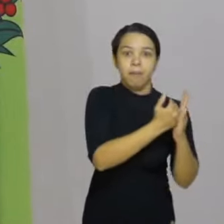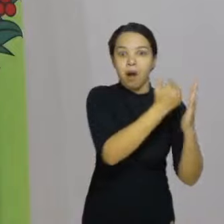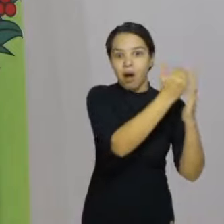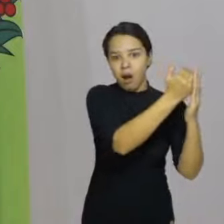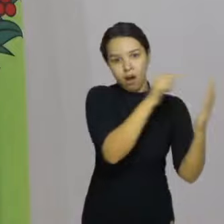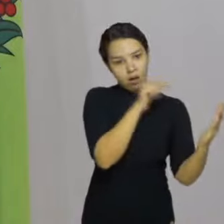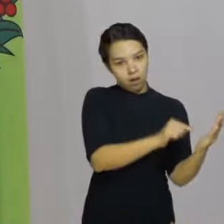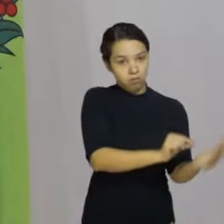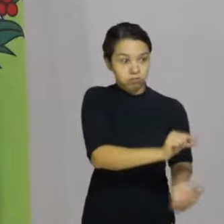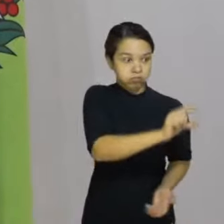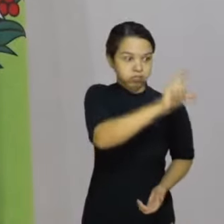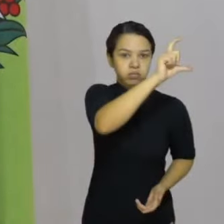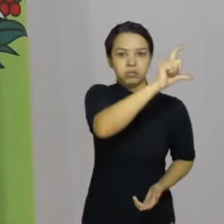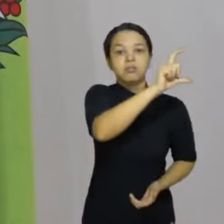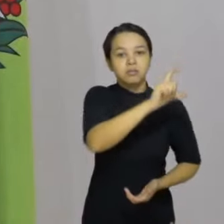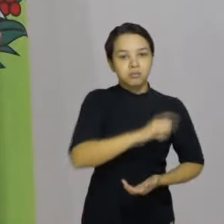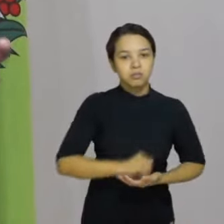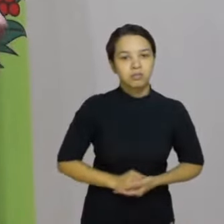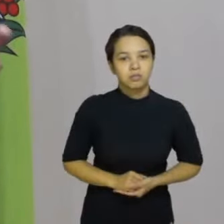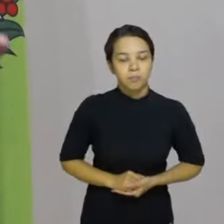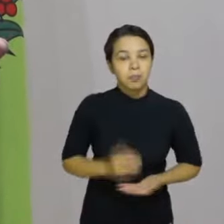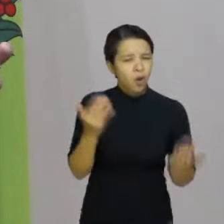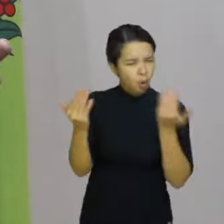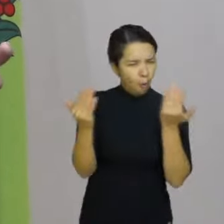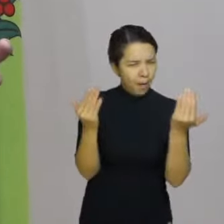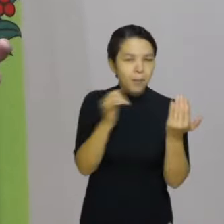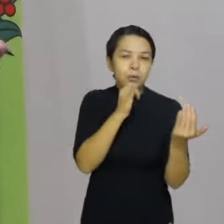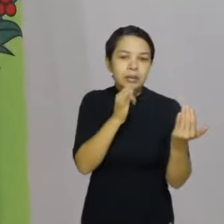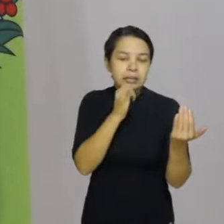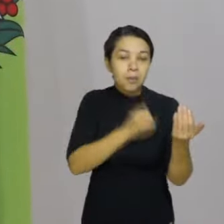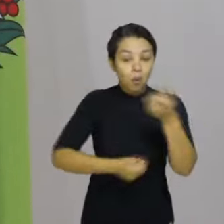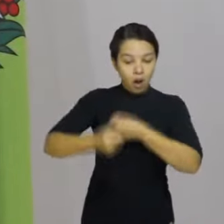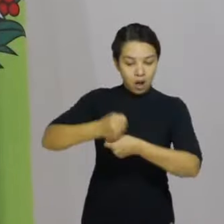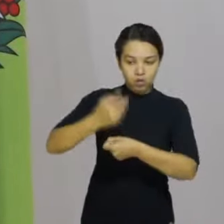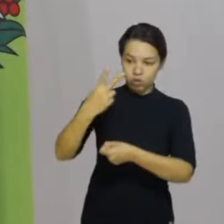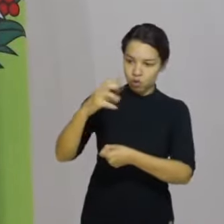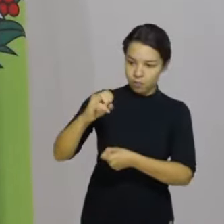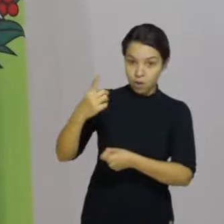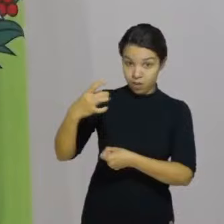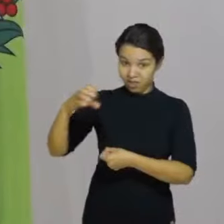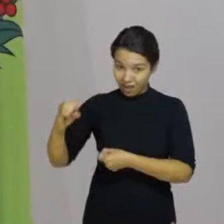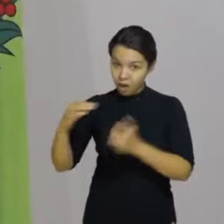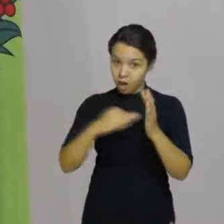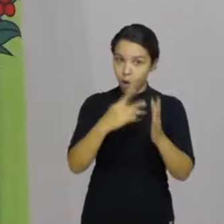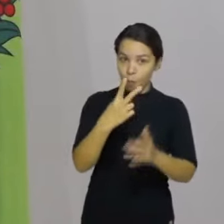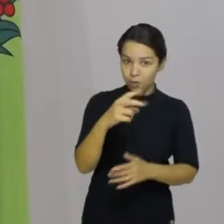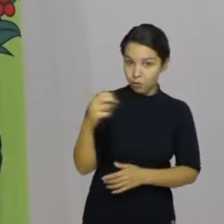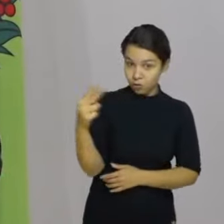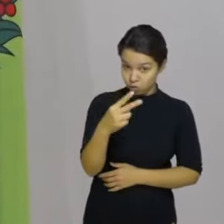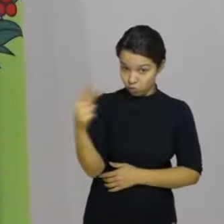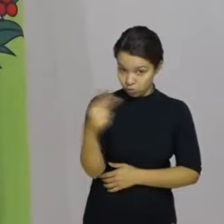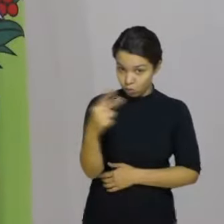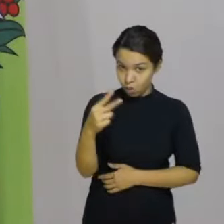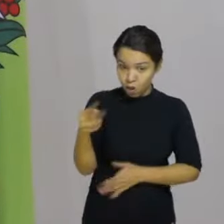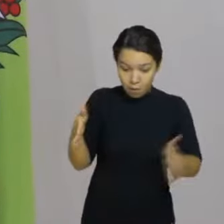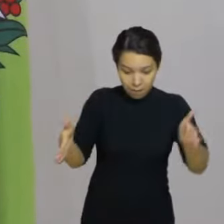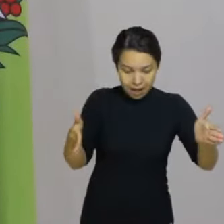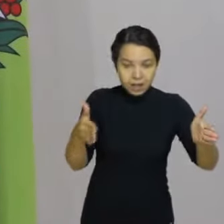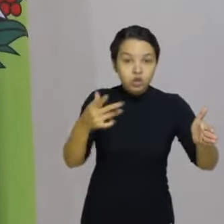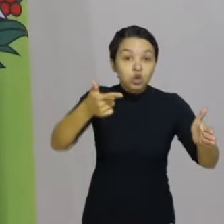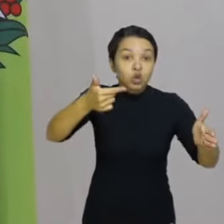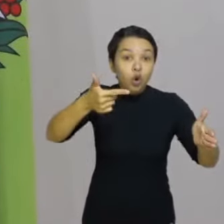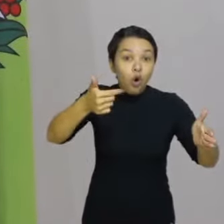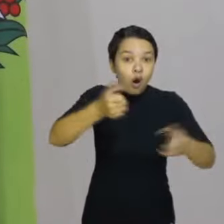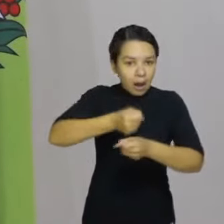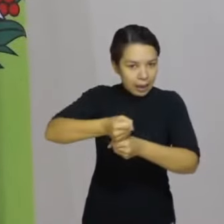Na comparação, por exemplo, entre 2010 e 2022, no intervalo de 12 anos, olha só que coisa